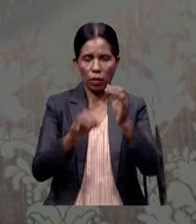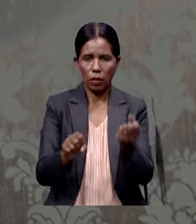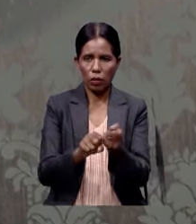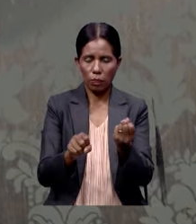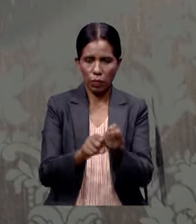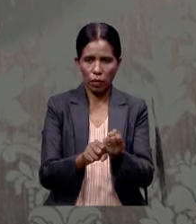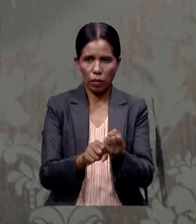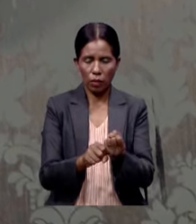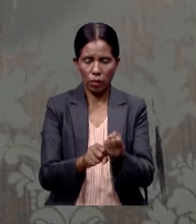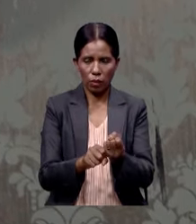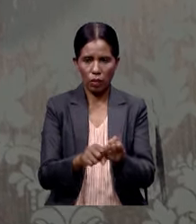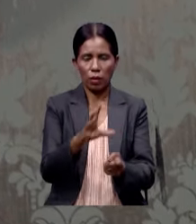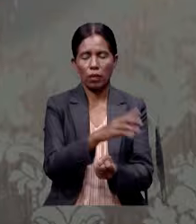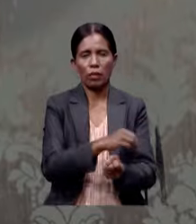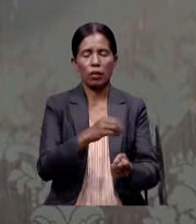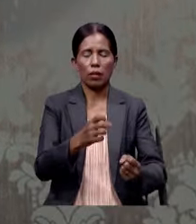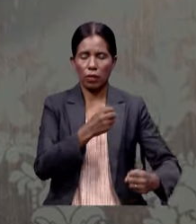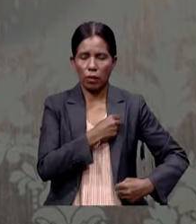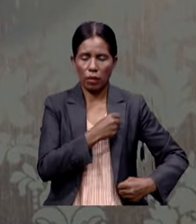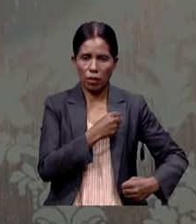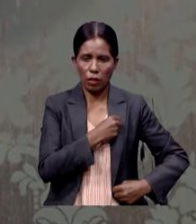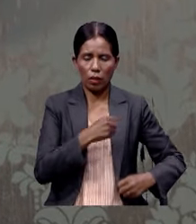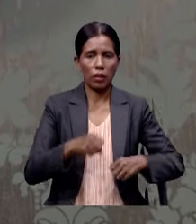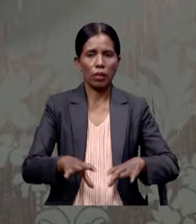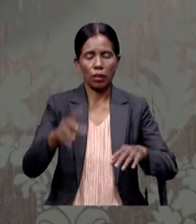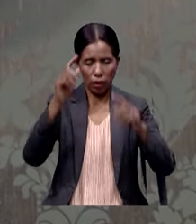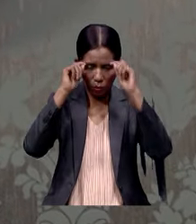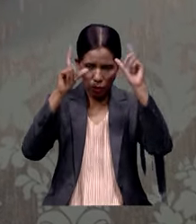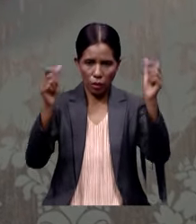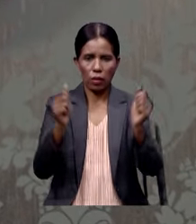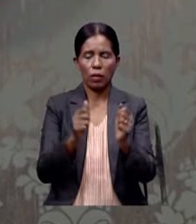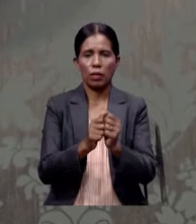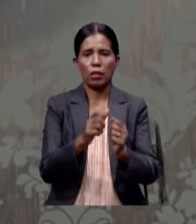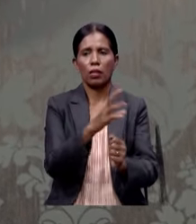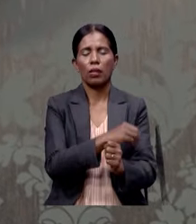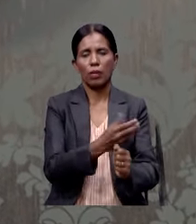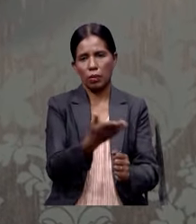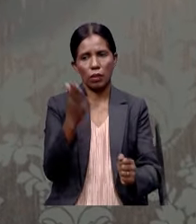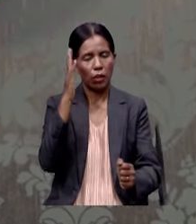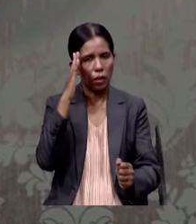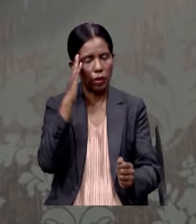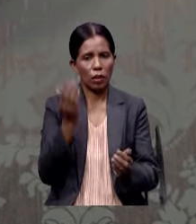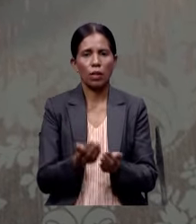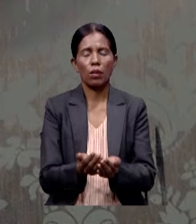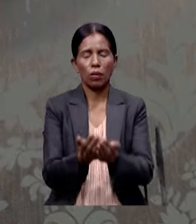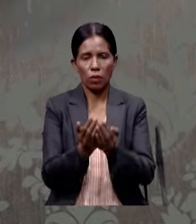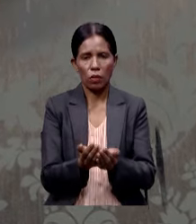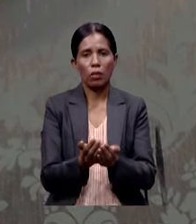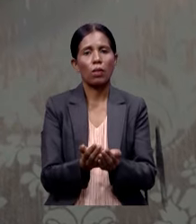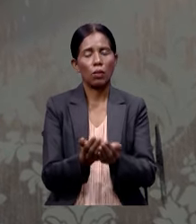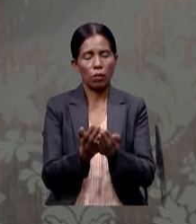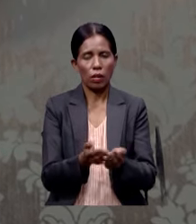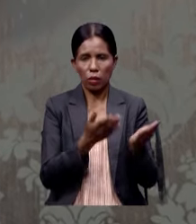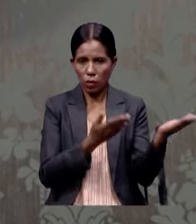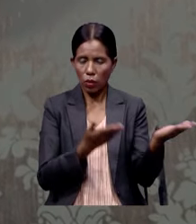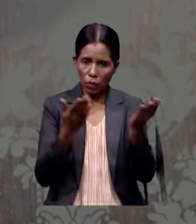Bahia Componente Naval especificamente no Timor-Leste em geral Liliu, a cita botira a TNRO nebe maxi fornece mai a